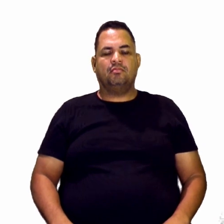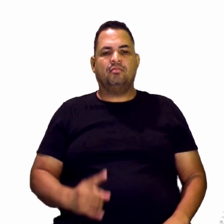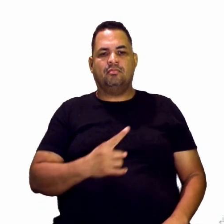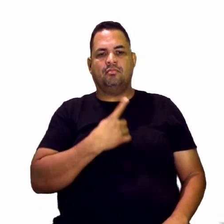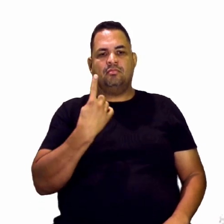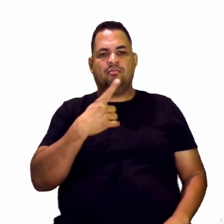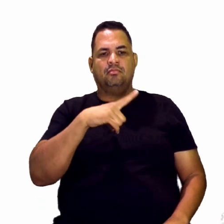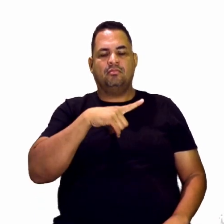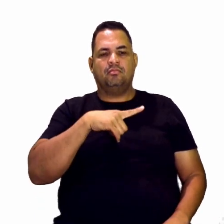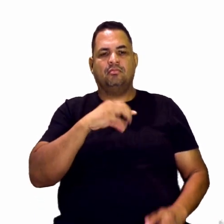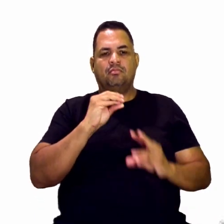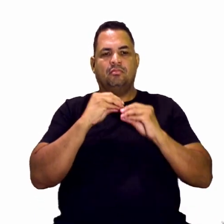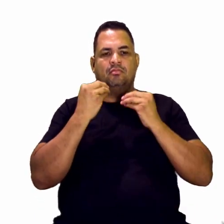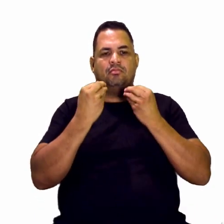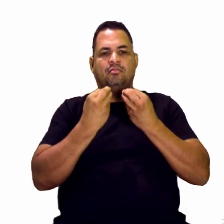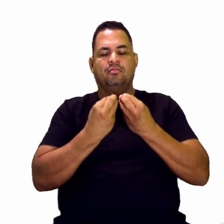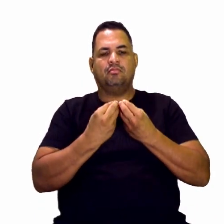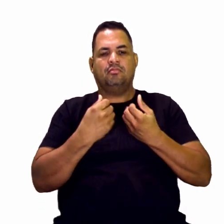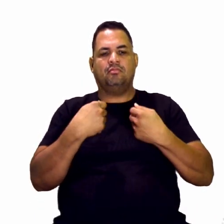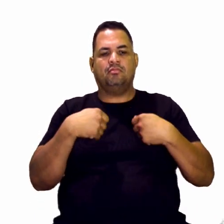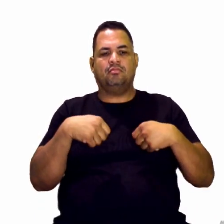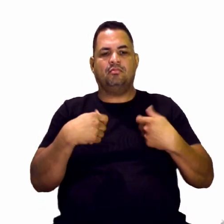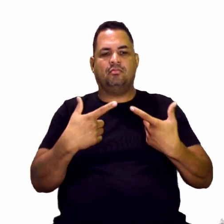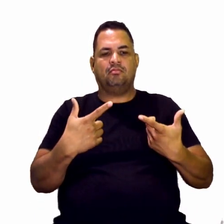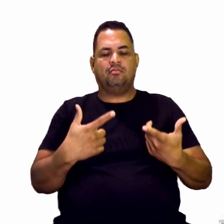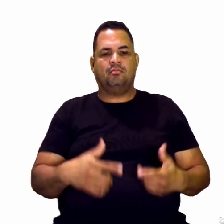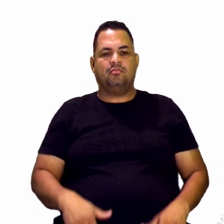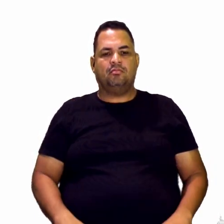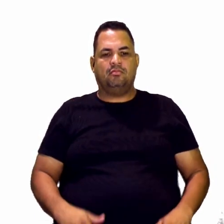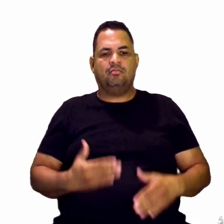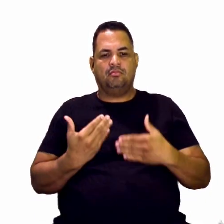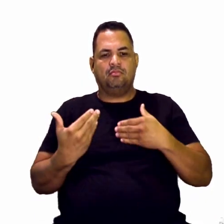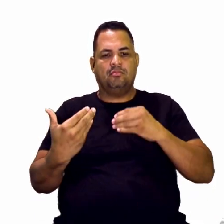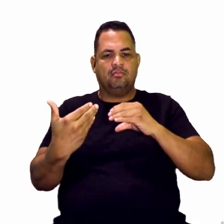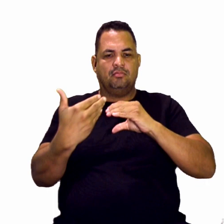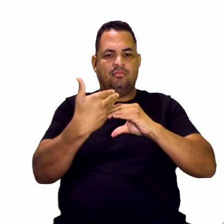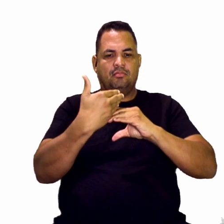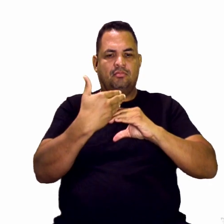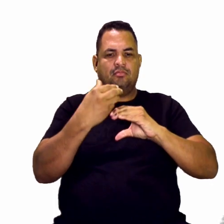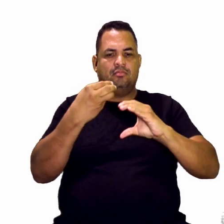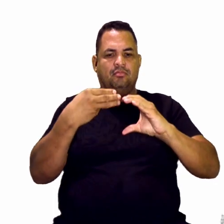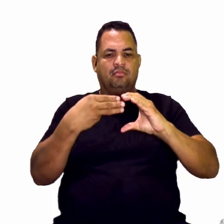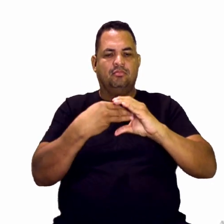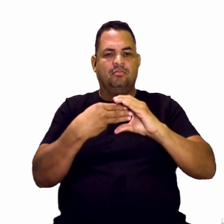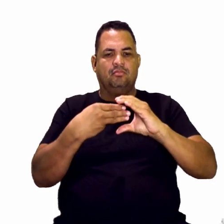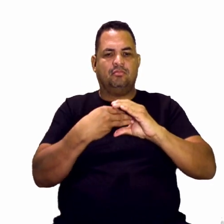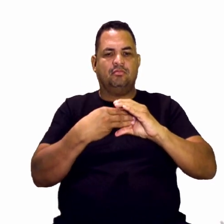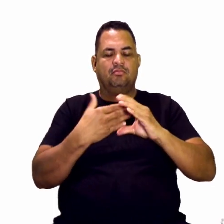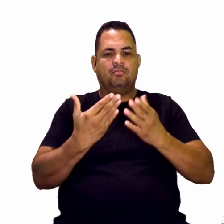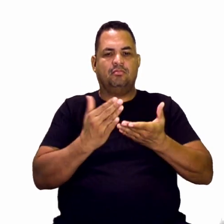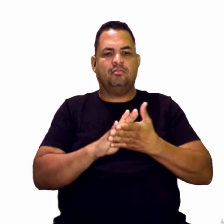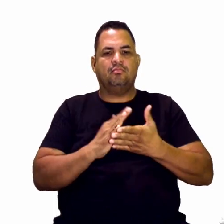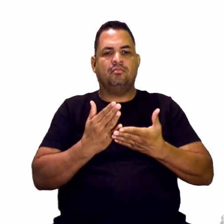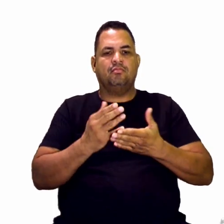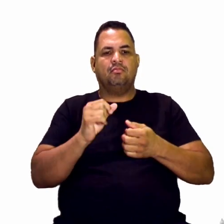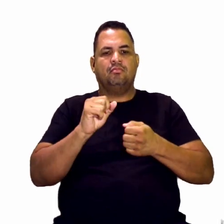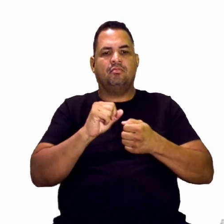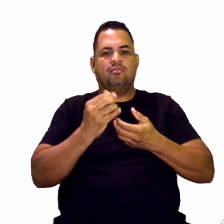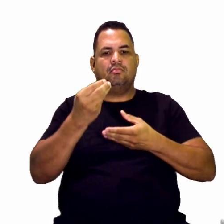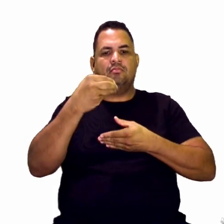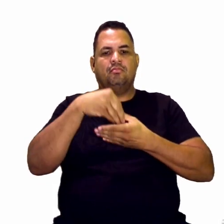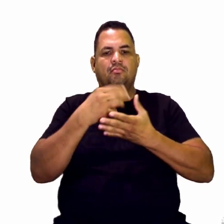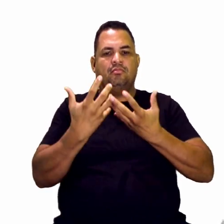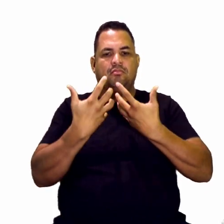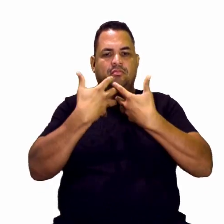Nós temos substâncias que precisam entrar na célula para fazerem parte